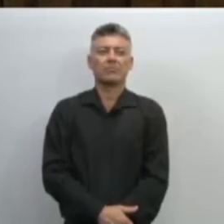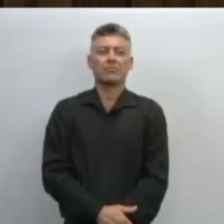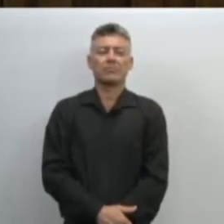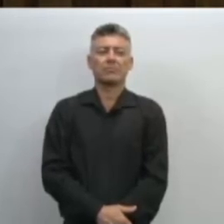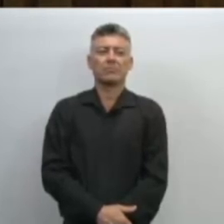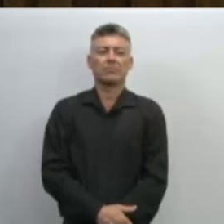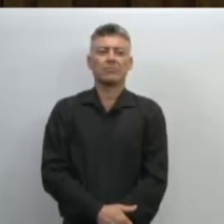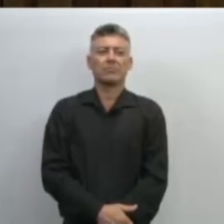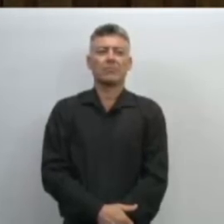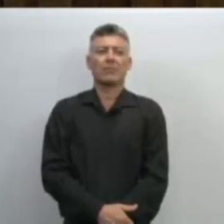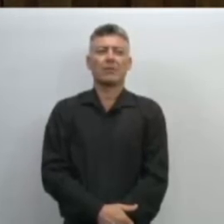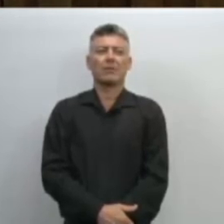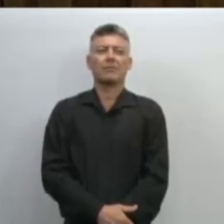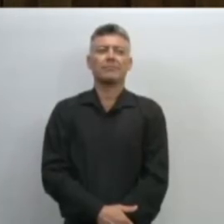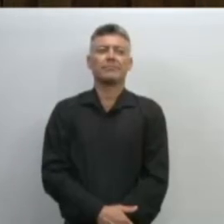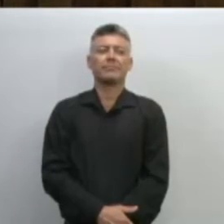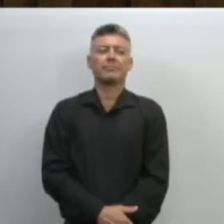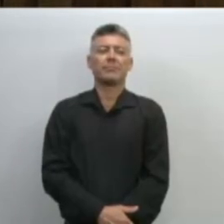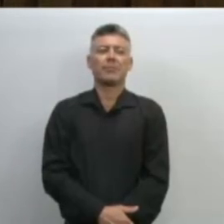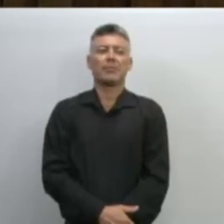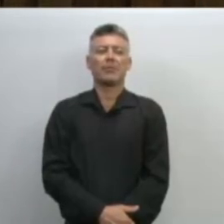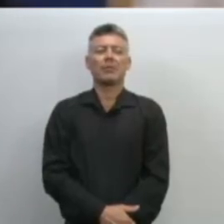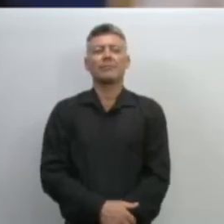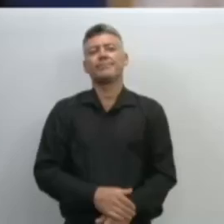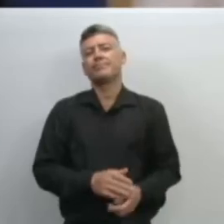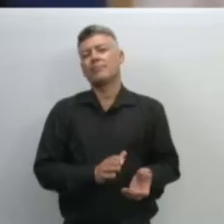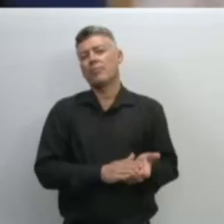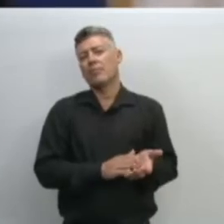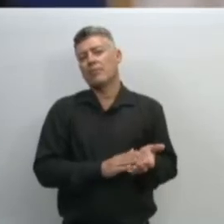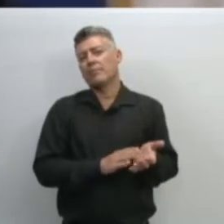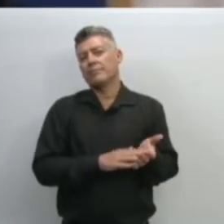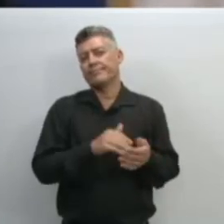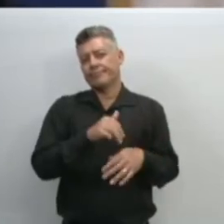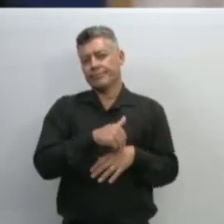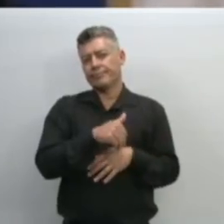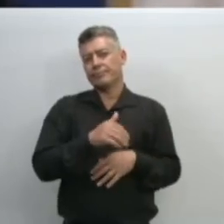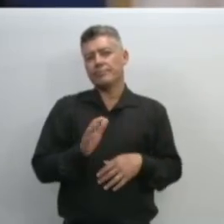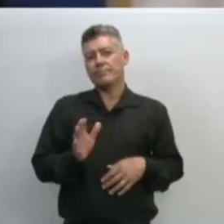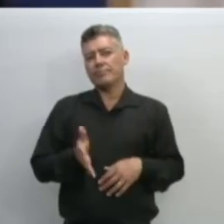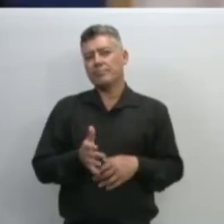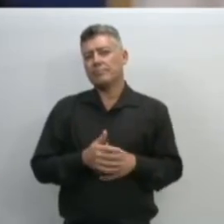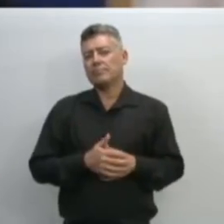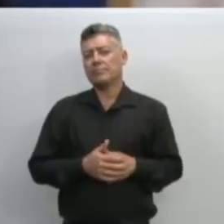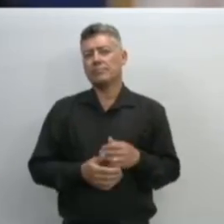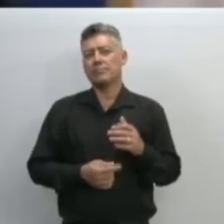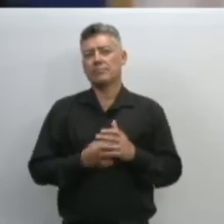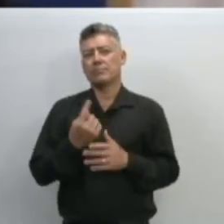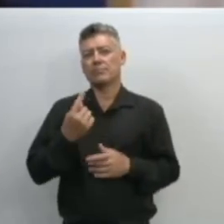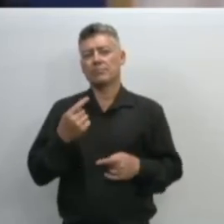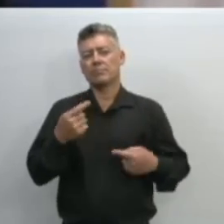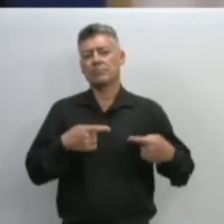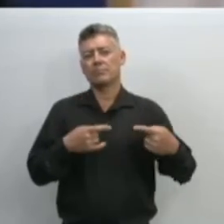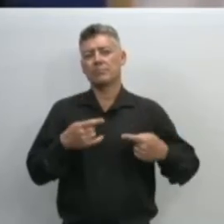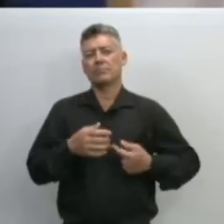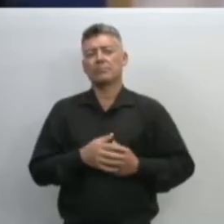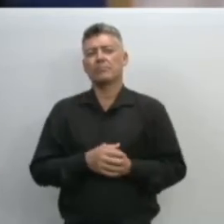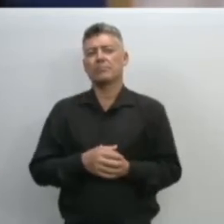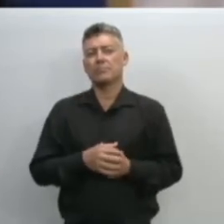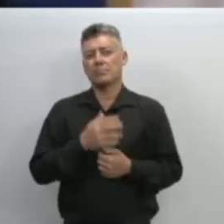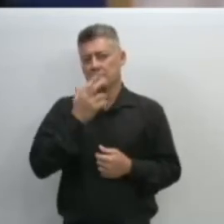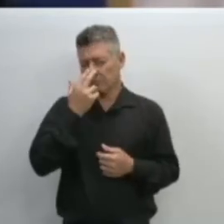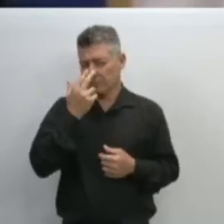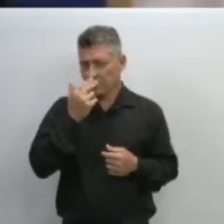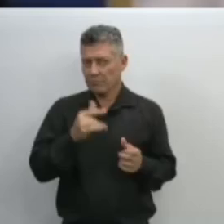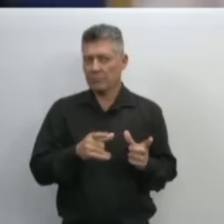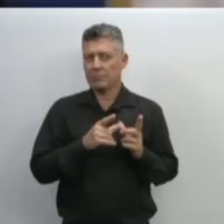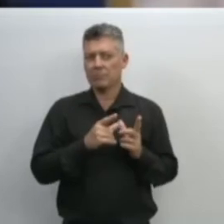Obrigado, presidente. Eu queria parabenizar a colega Margareth pelo projeto. Já fiz isso na primeira discussão. Dizer que pode parecer um